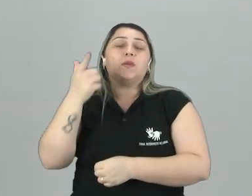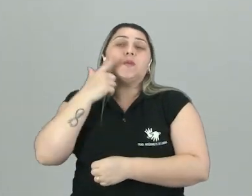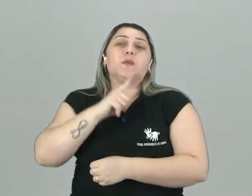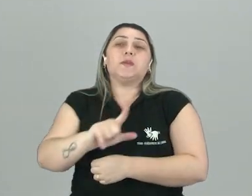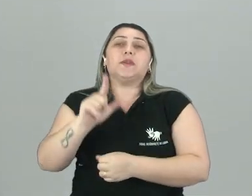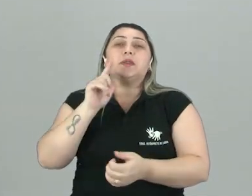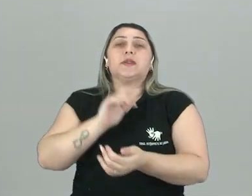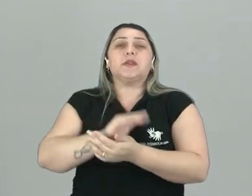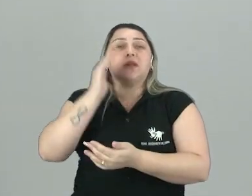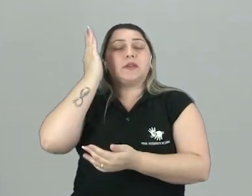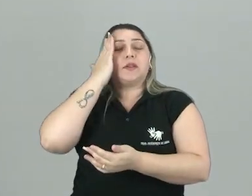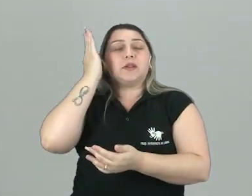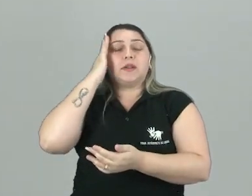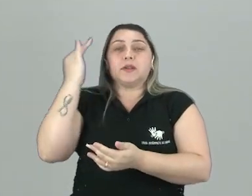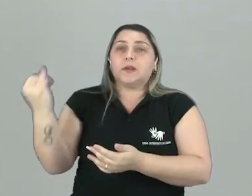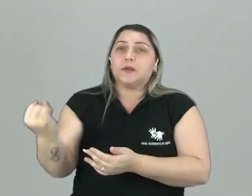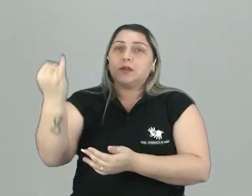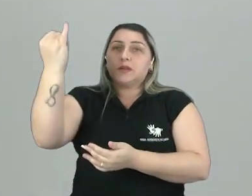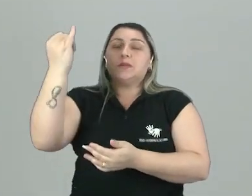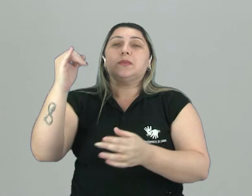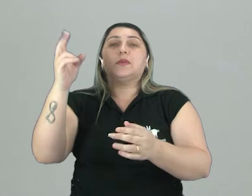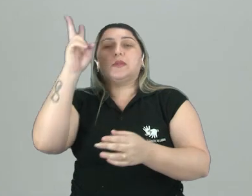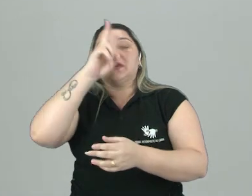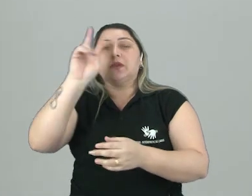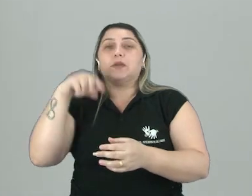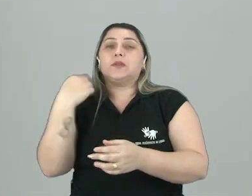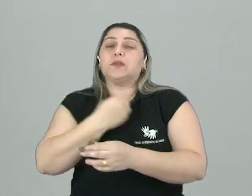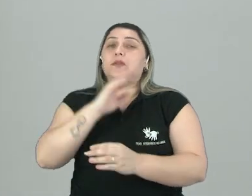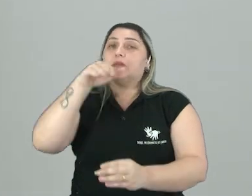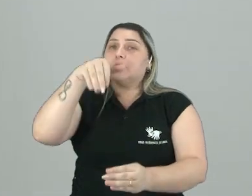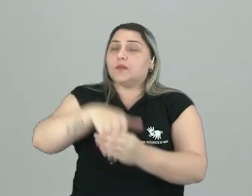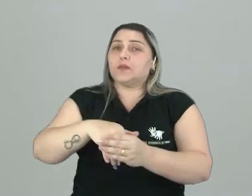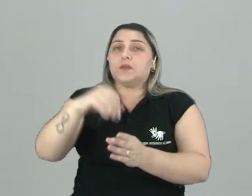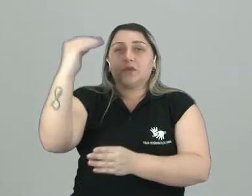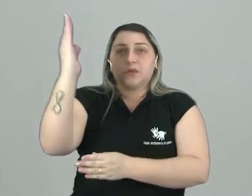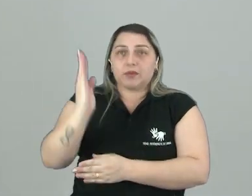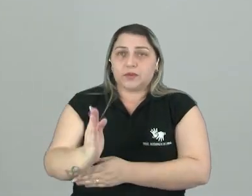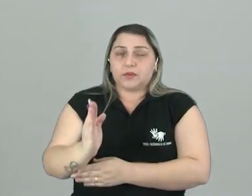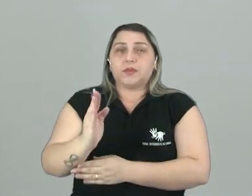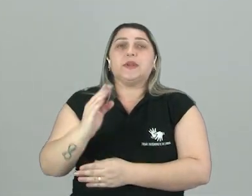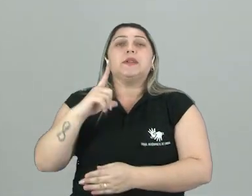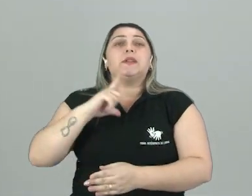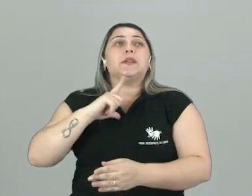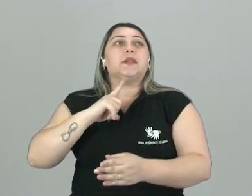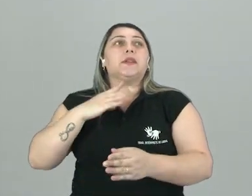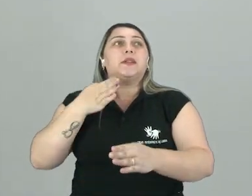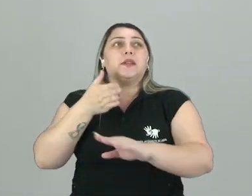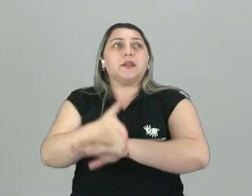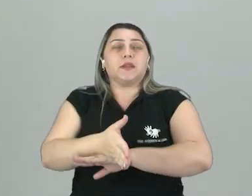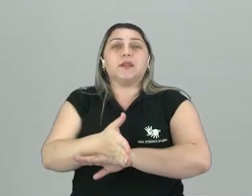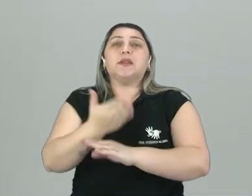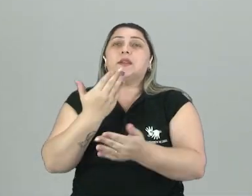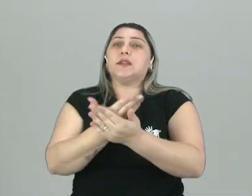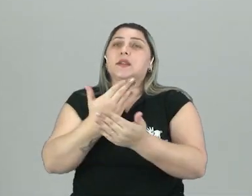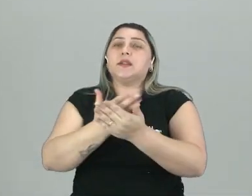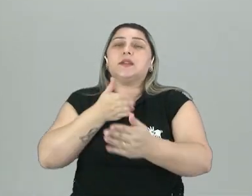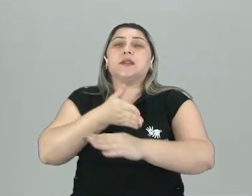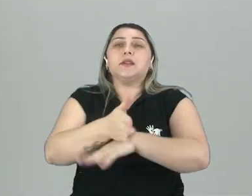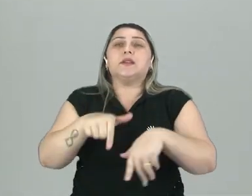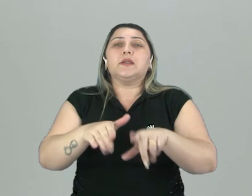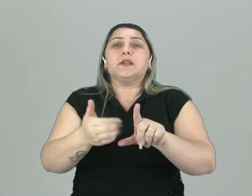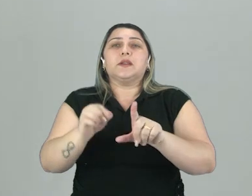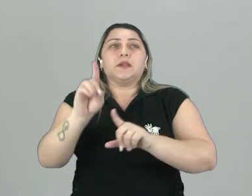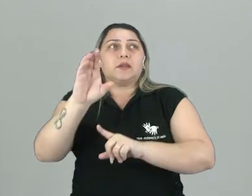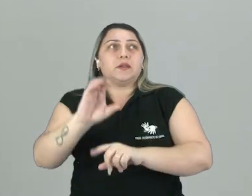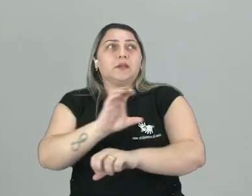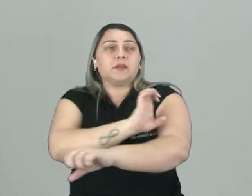conseguido compreender a importância da história do nosso voto no nosso Brasil. Para ter acesso a essa aula na íntegra, acessem a plataforma